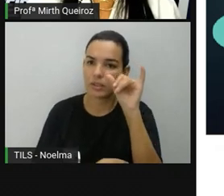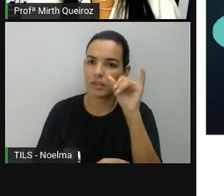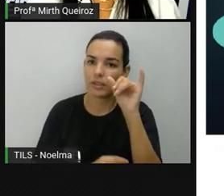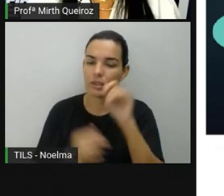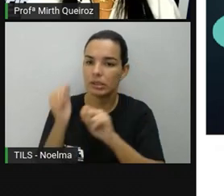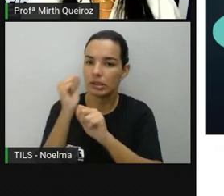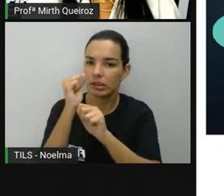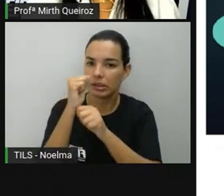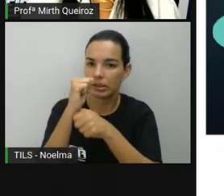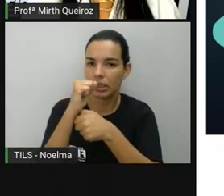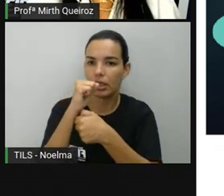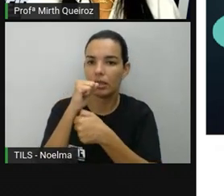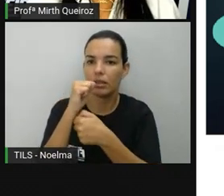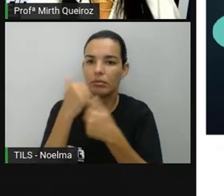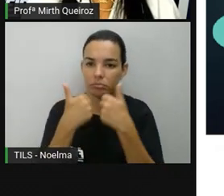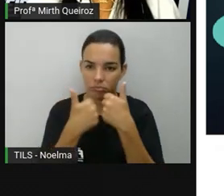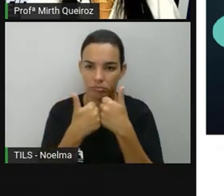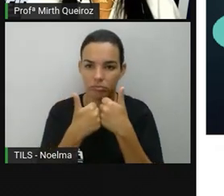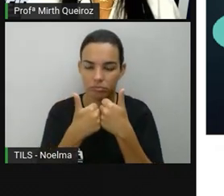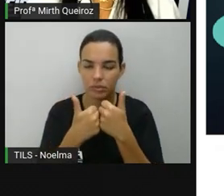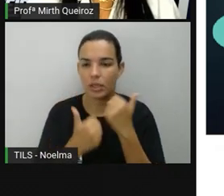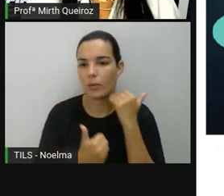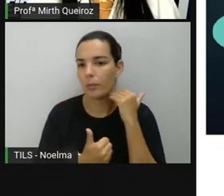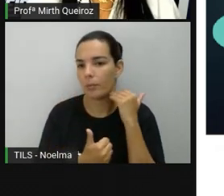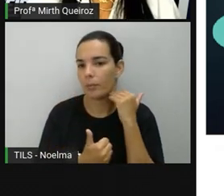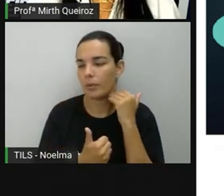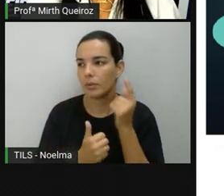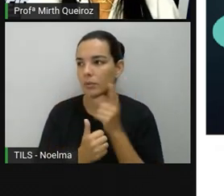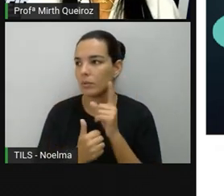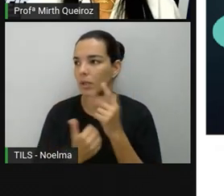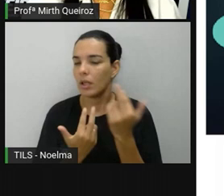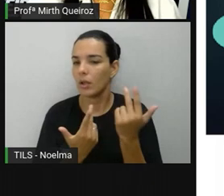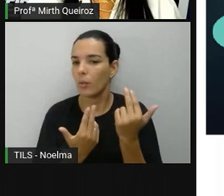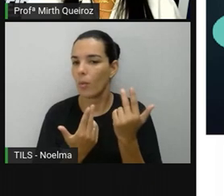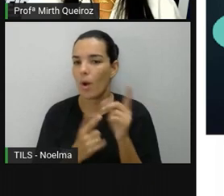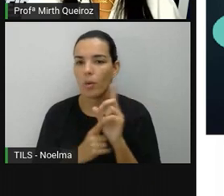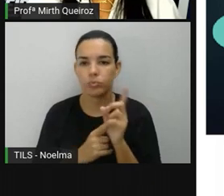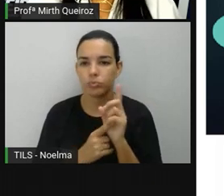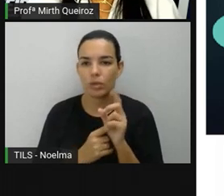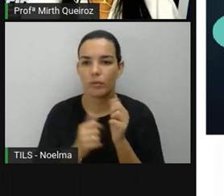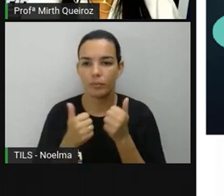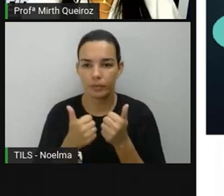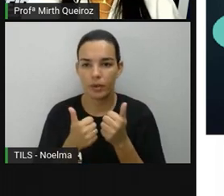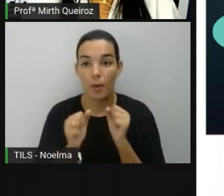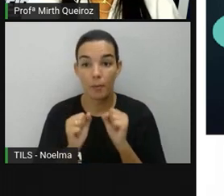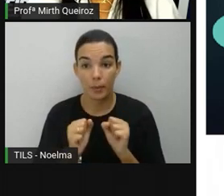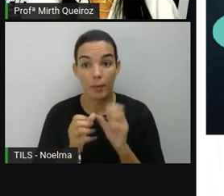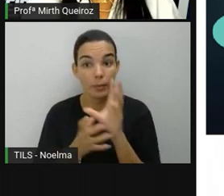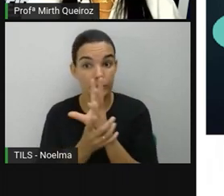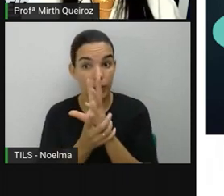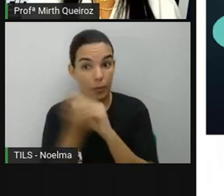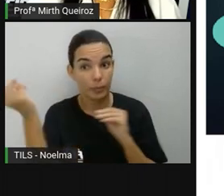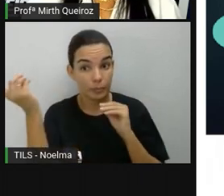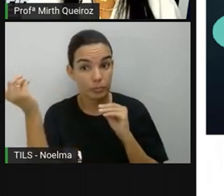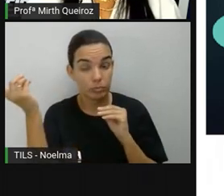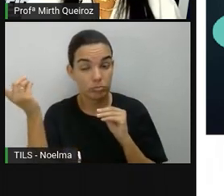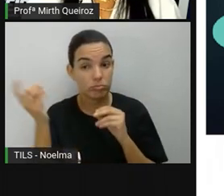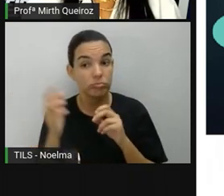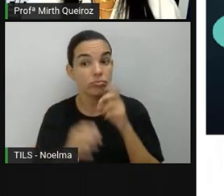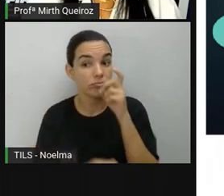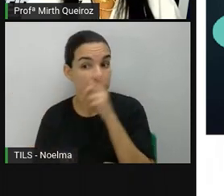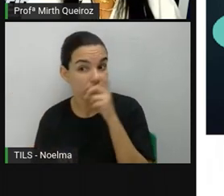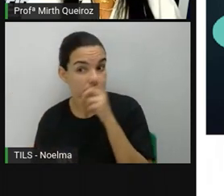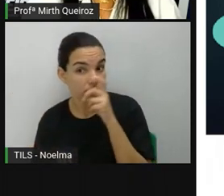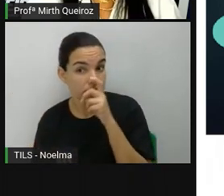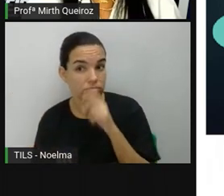senha, eles nunca devem colocar aí a senha do cartão para uma rede social, porque pode ser hackeada, né? Ao usar